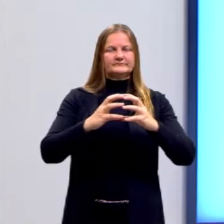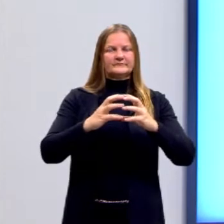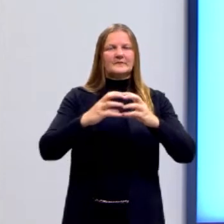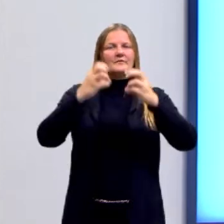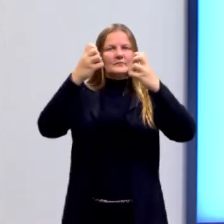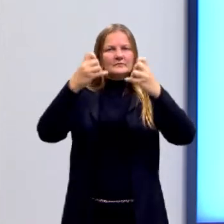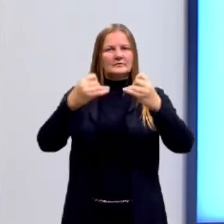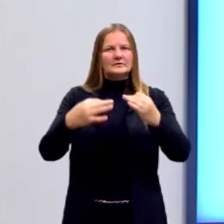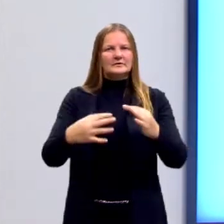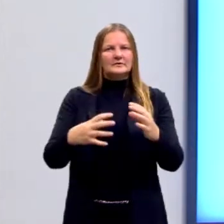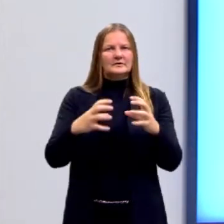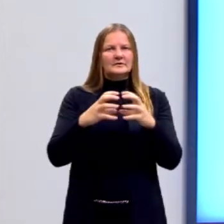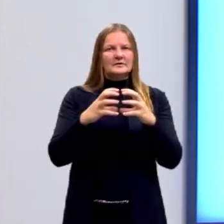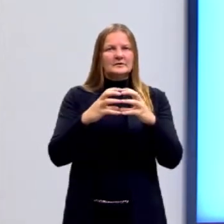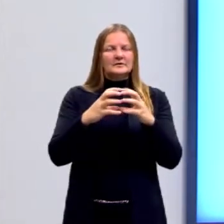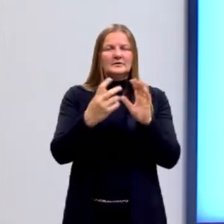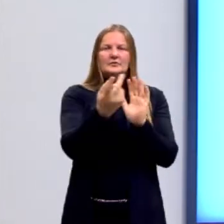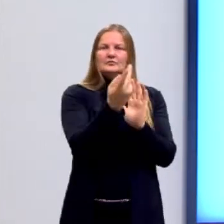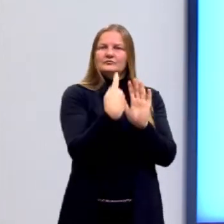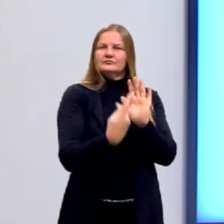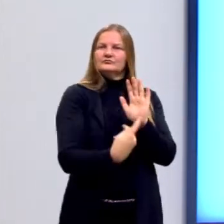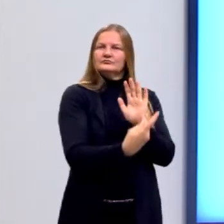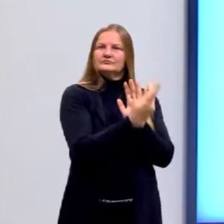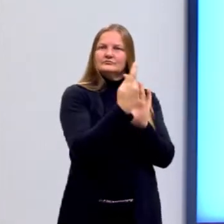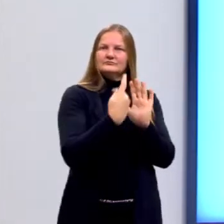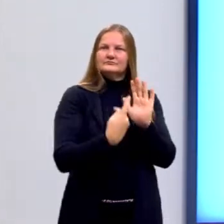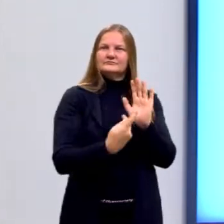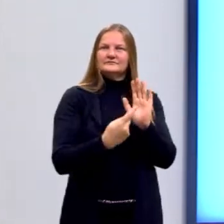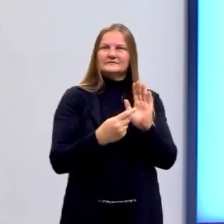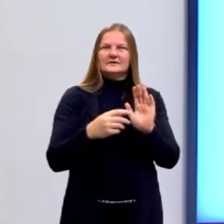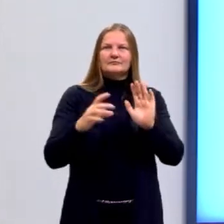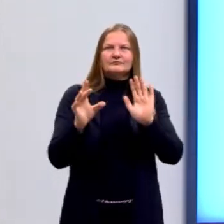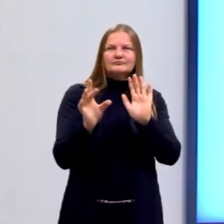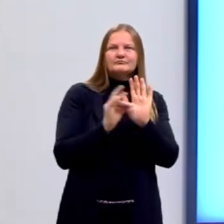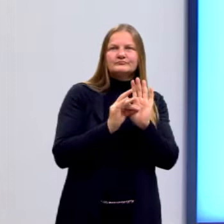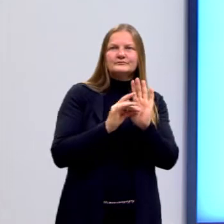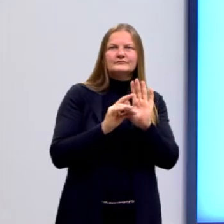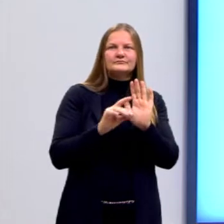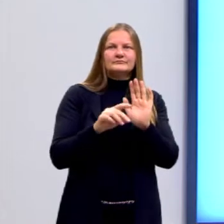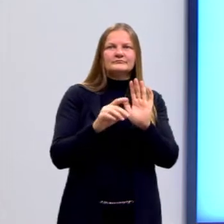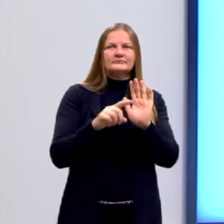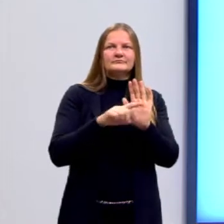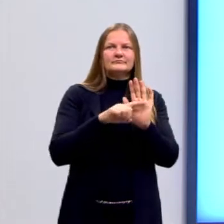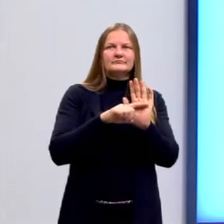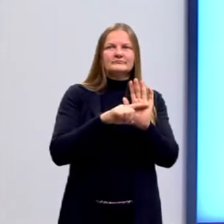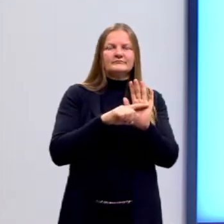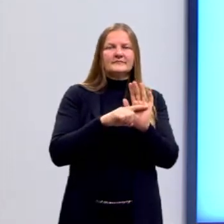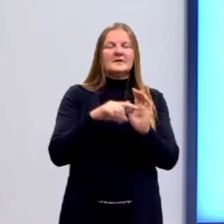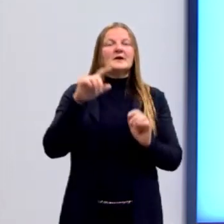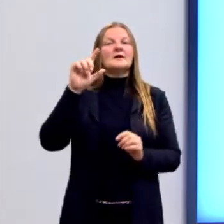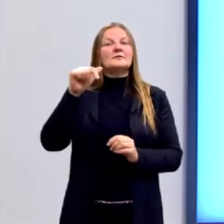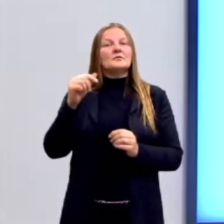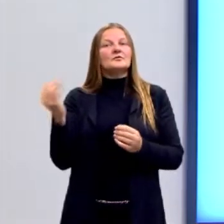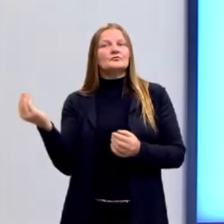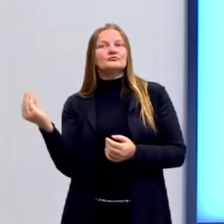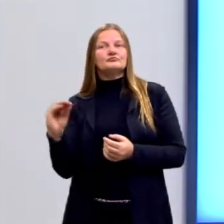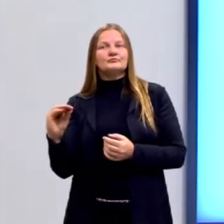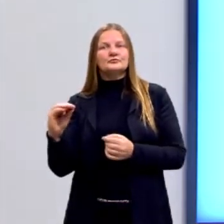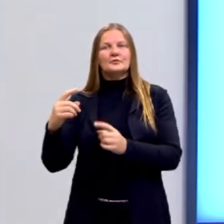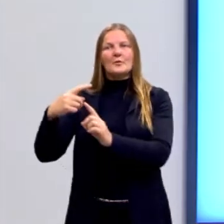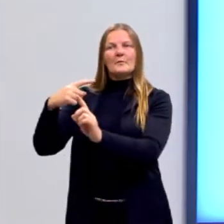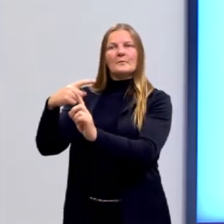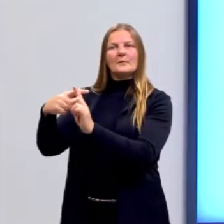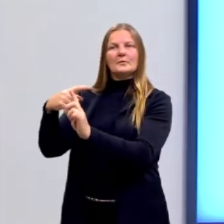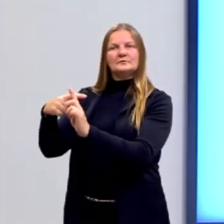entender melhor as interações a gente acaba fazendo isso não é de fixar ela tá E aí a gente coloca outra